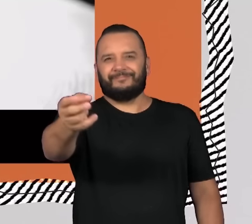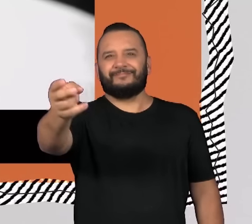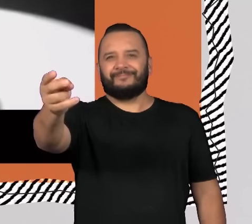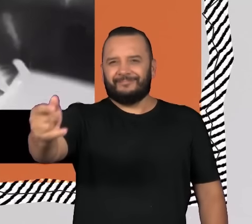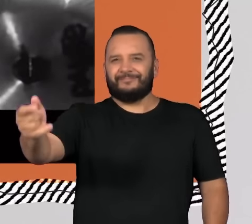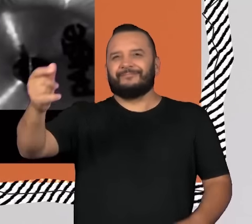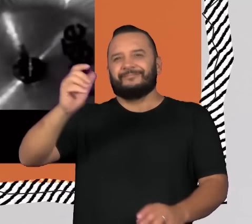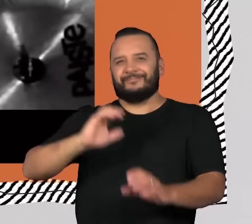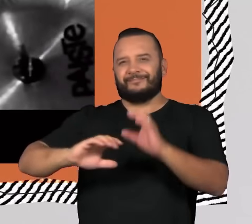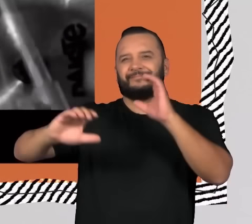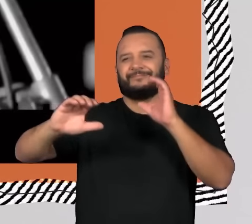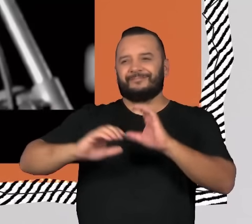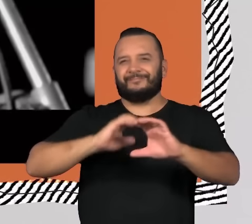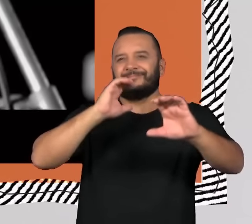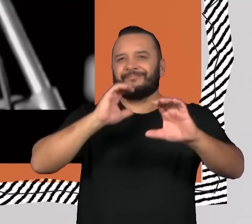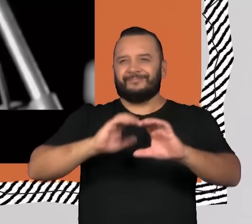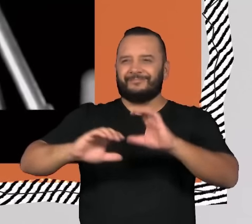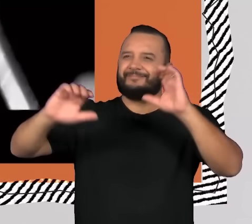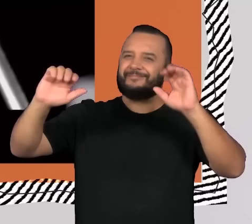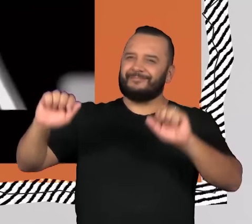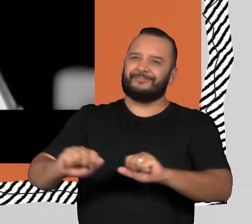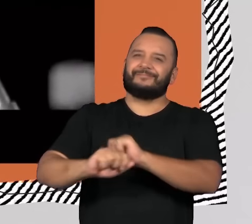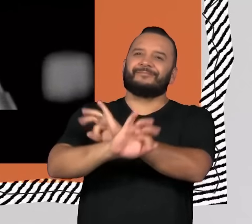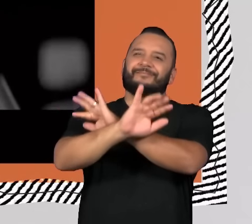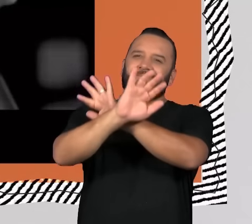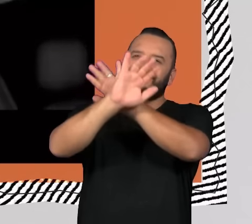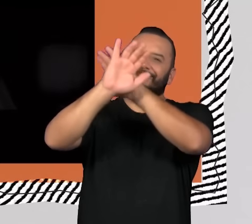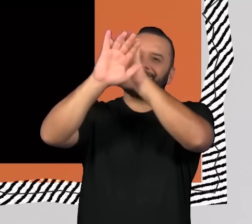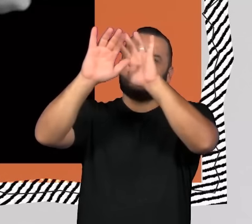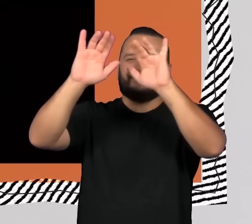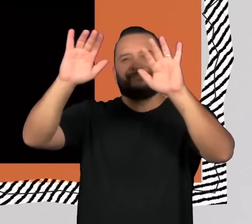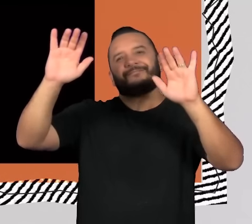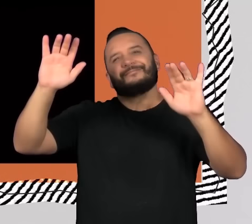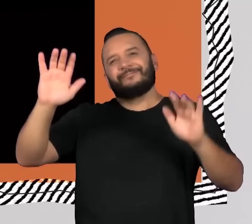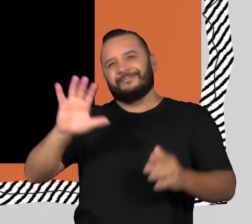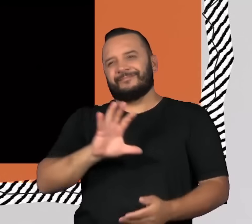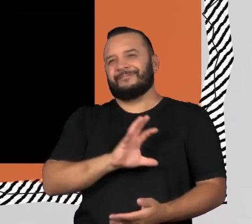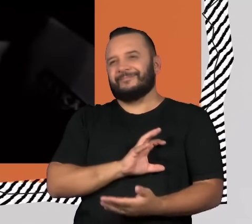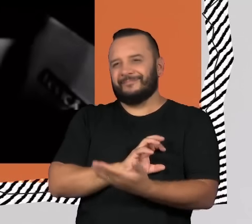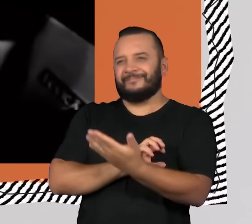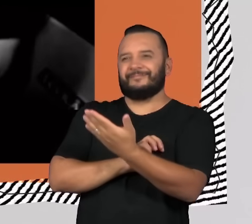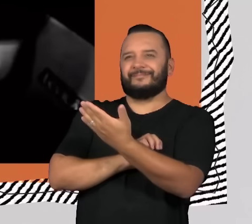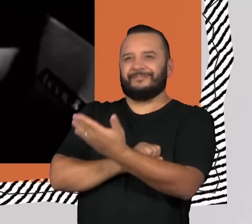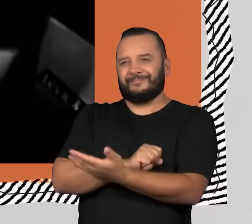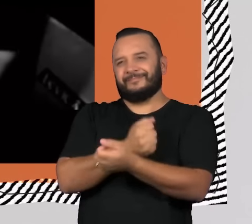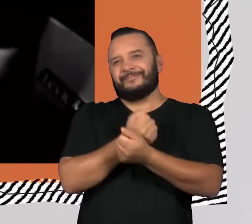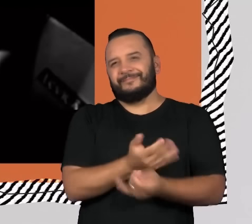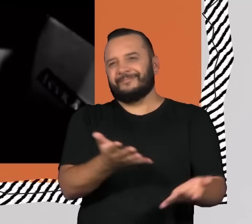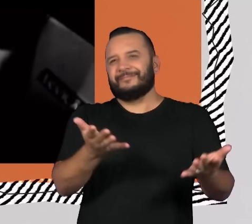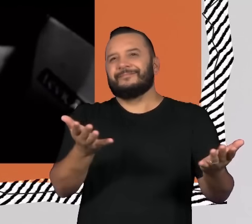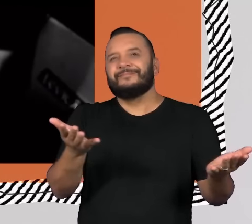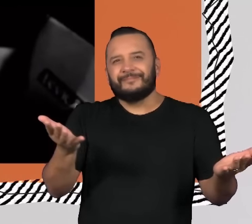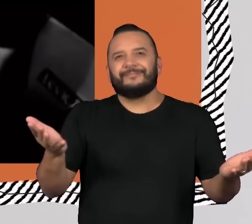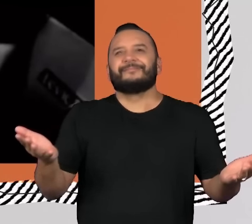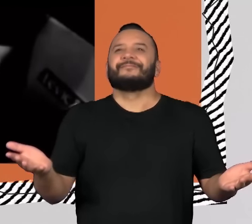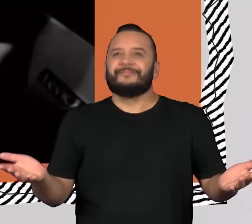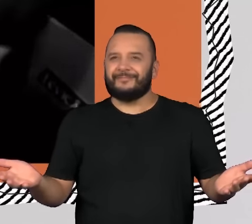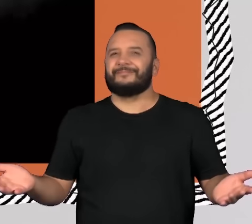Eu cantarei a sua glória e o seu